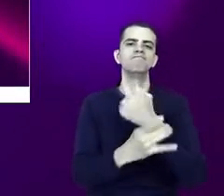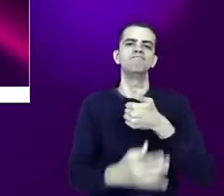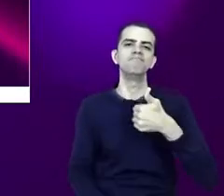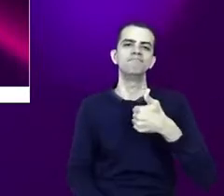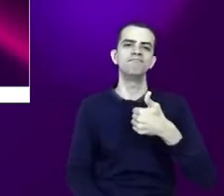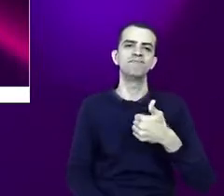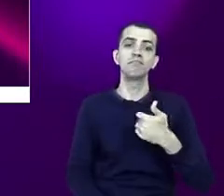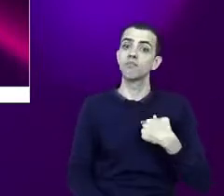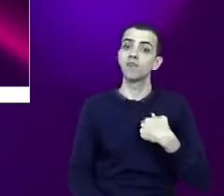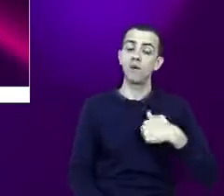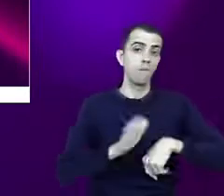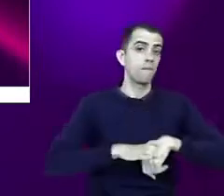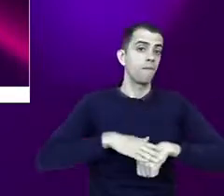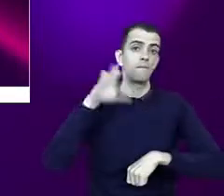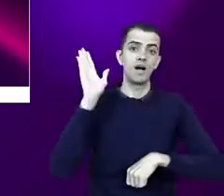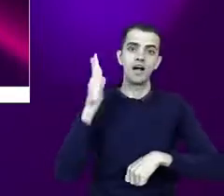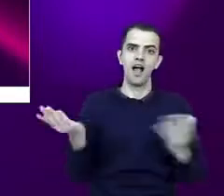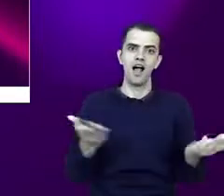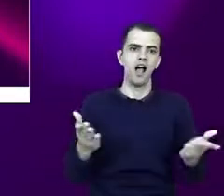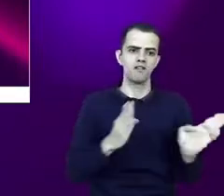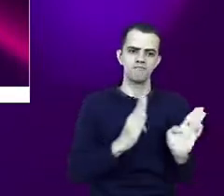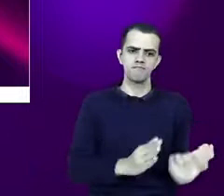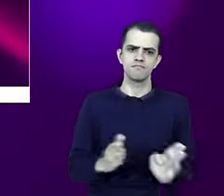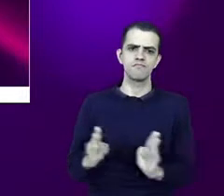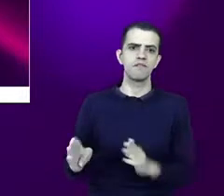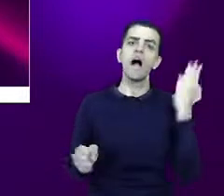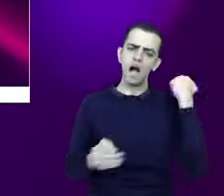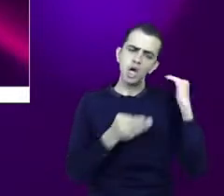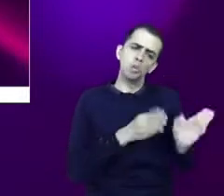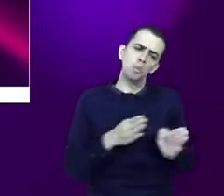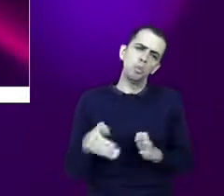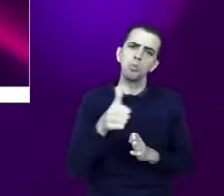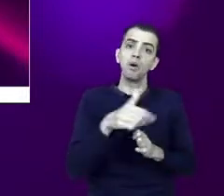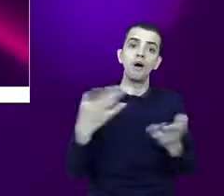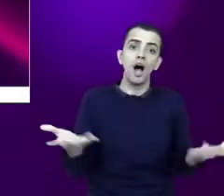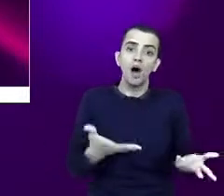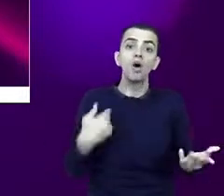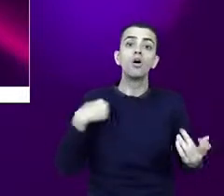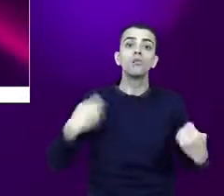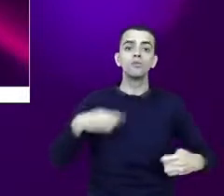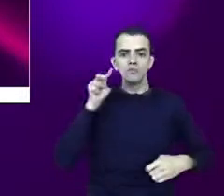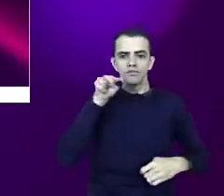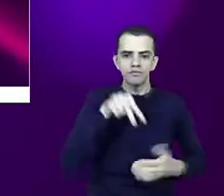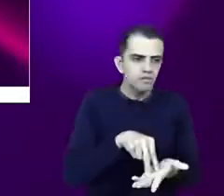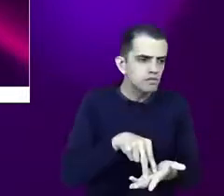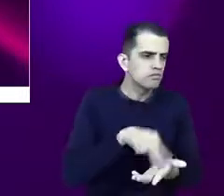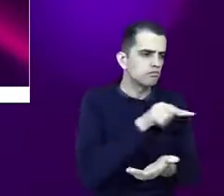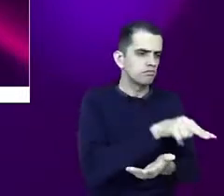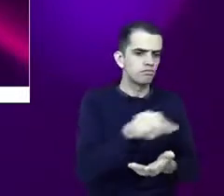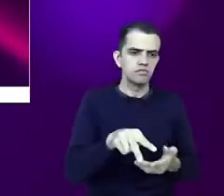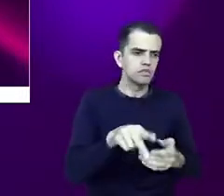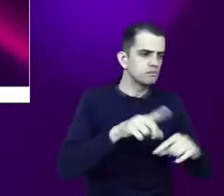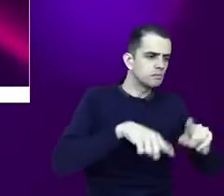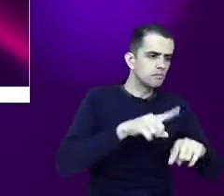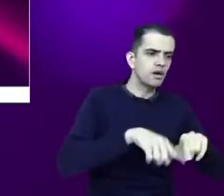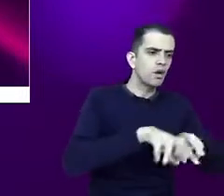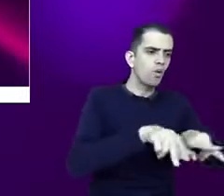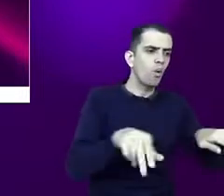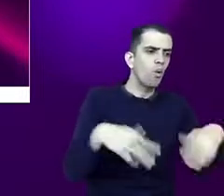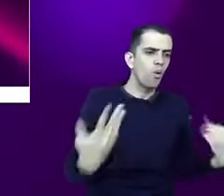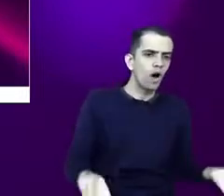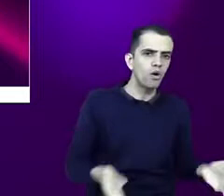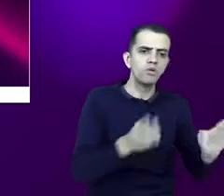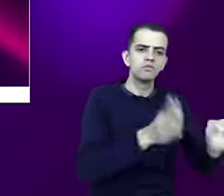Então, isso é um outro ponto extremamente positivo, porque eu preciso ir lá, conferir o planejamento, fazer as pequenas alterações que, porventura, eu queira fazer